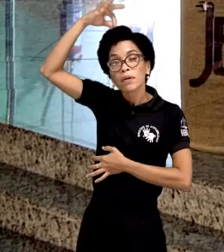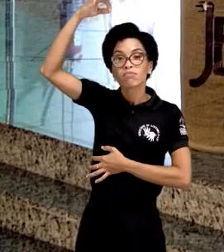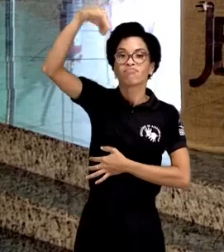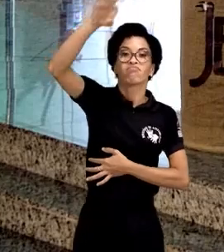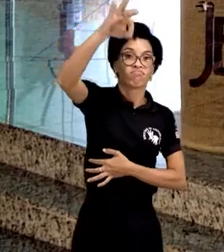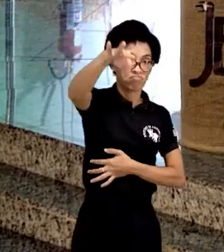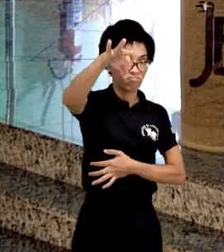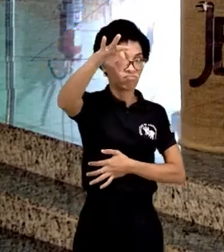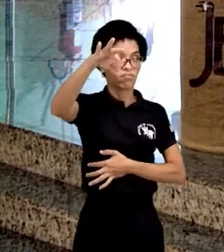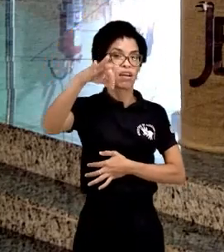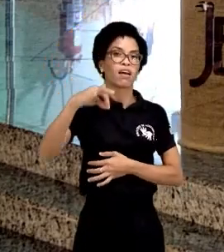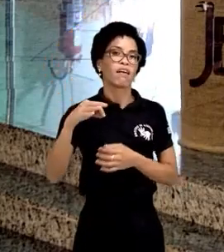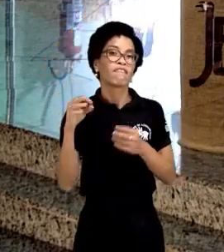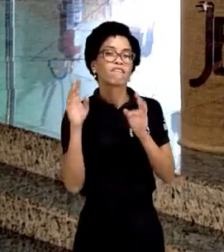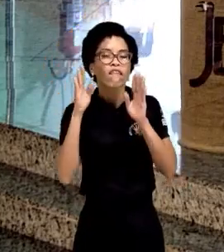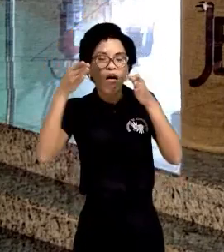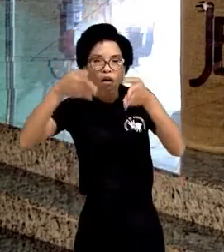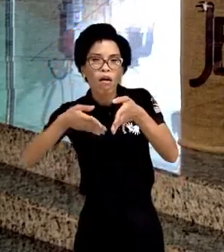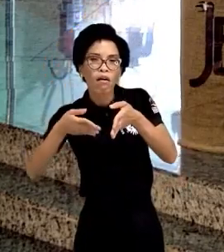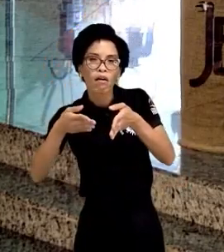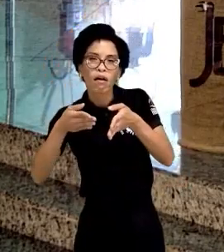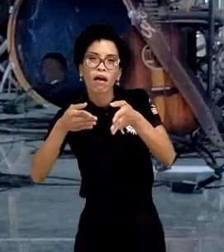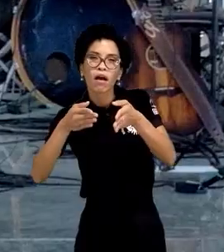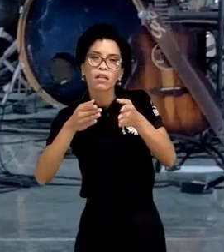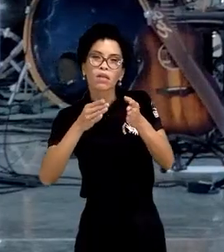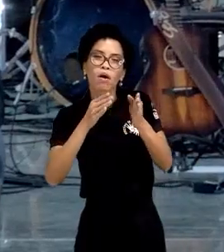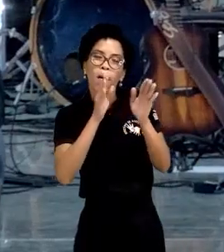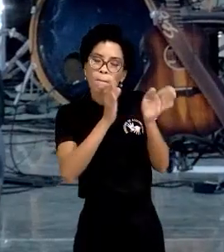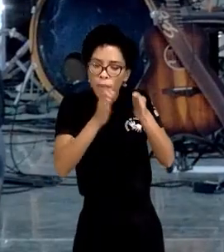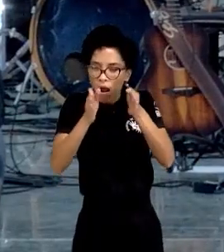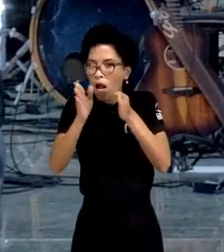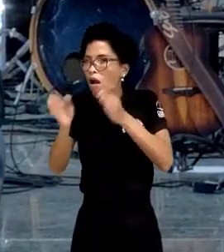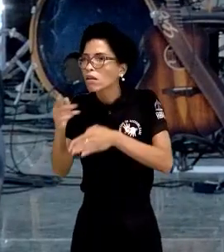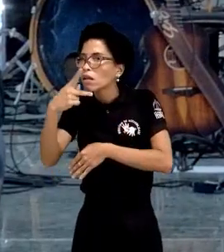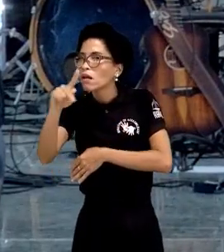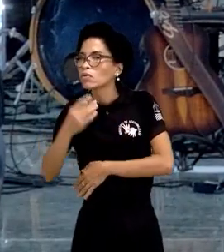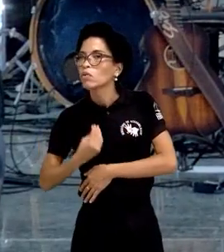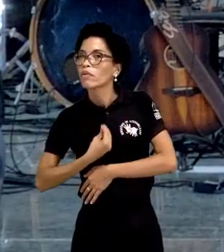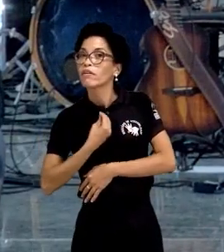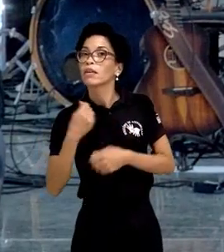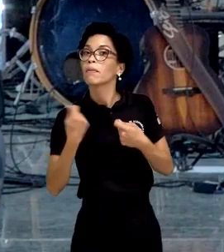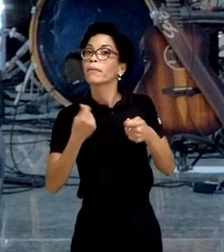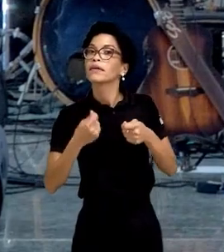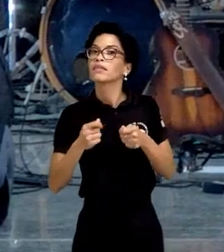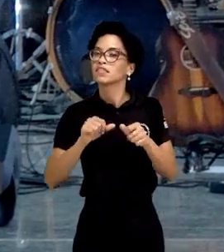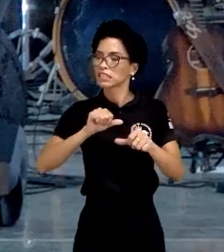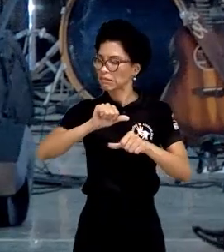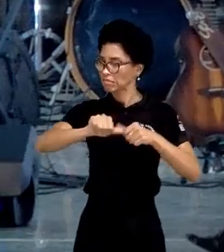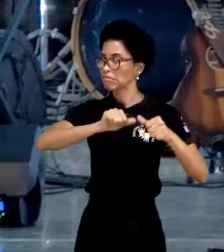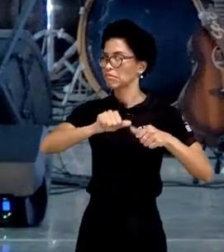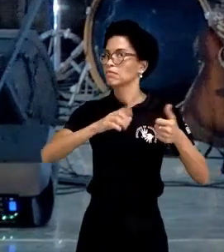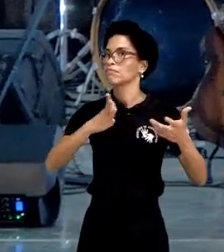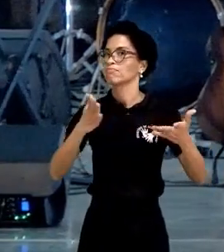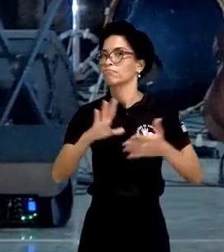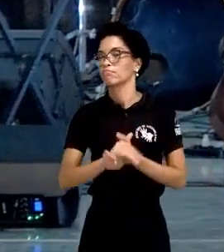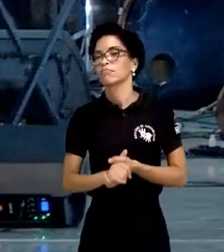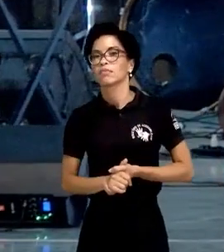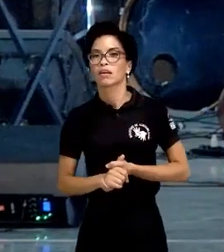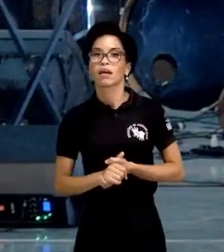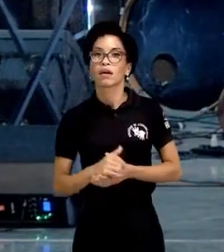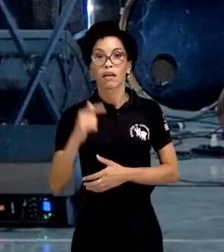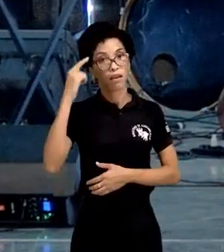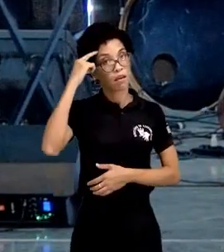mudar, né? Seja na palavra da sexta, do sábado, hoje pela manhã, eu acredito que o Senhor conduziu para que